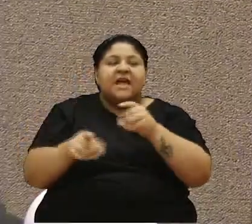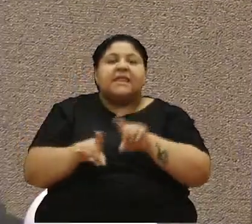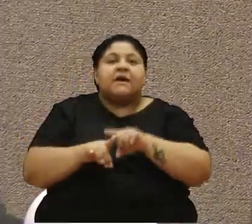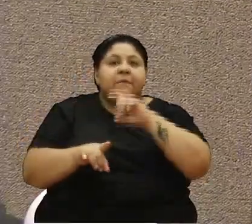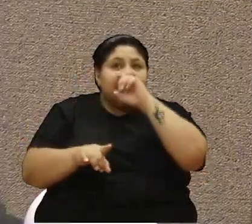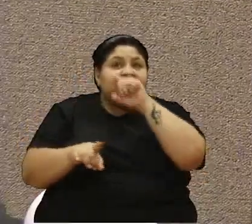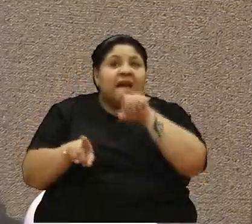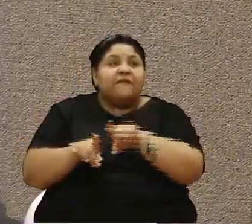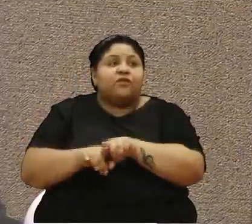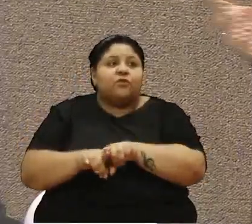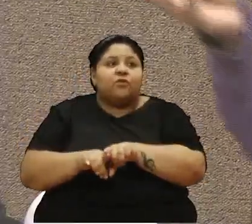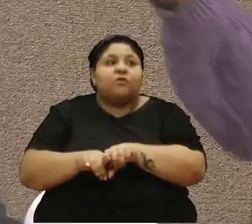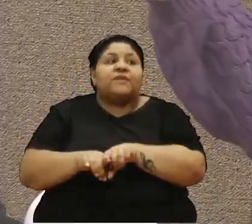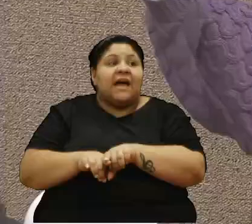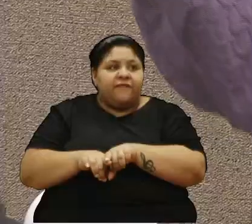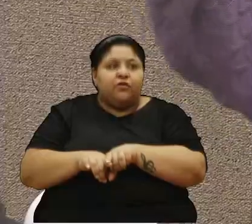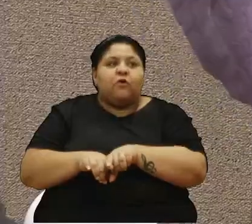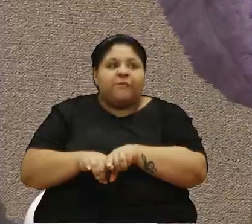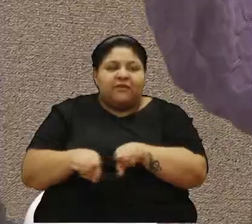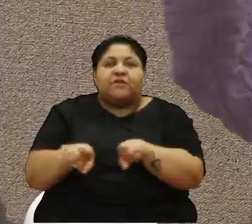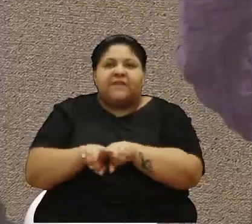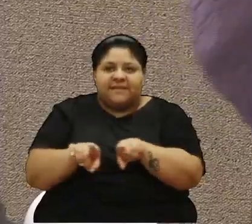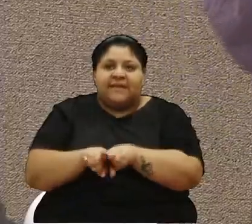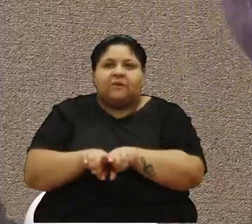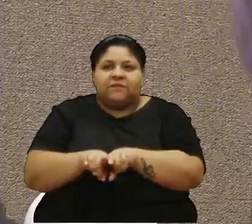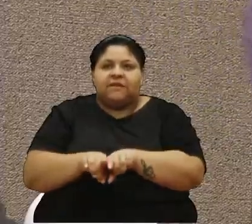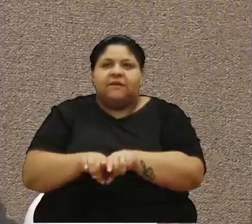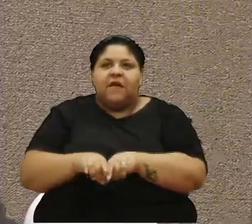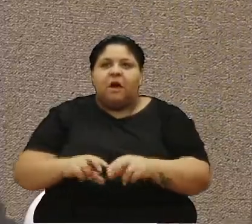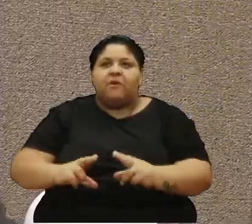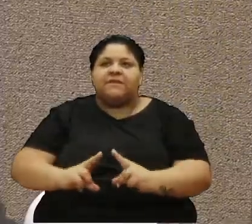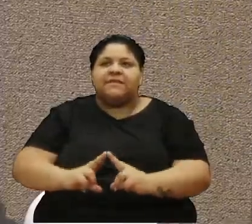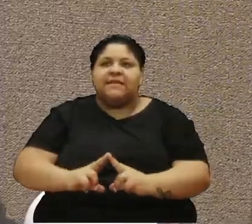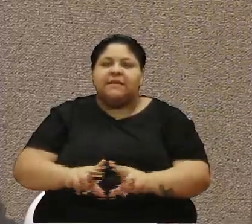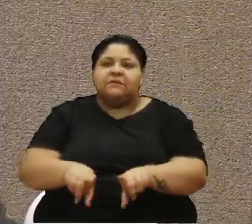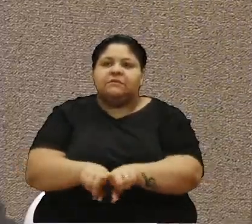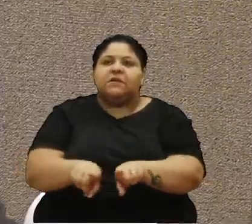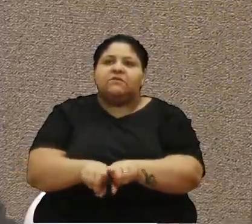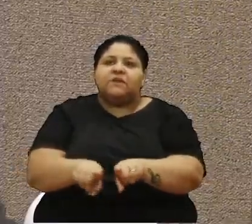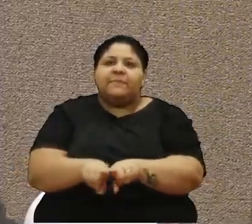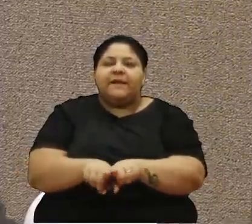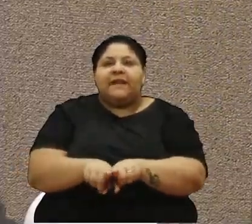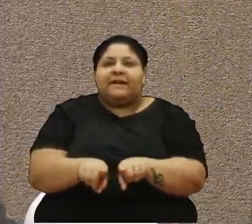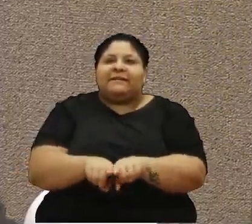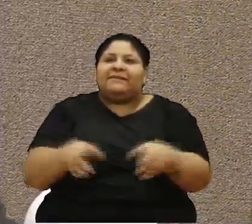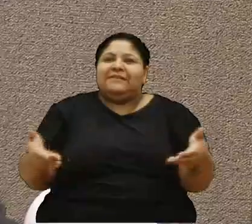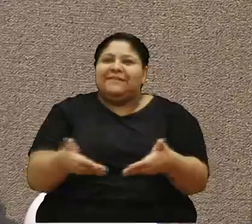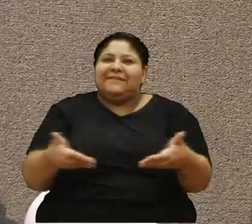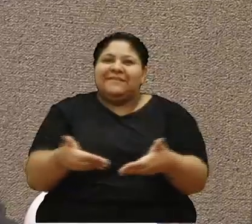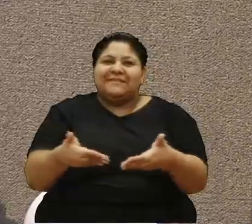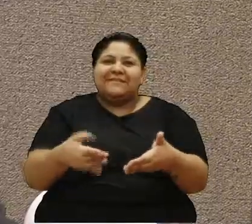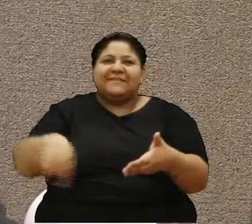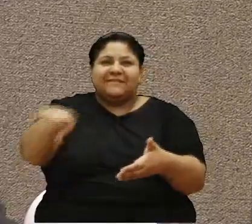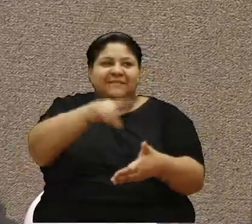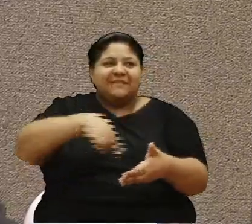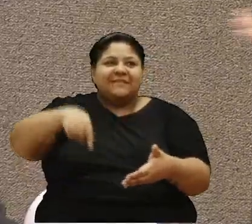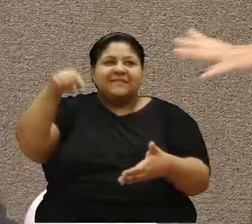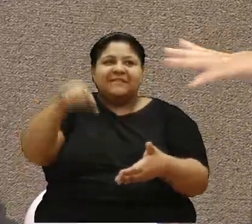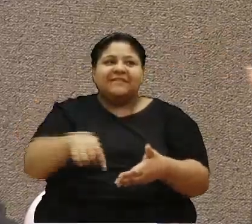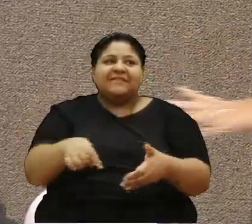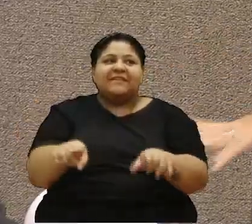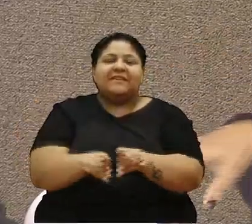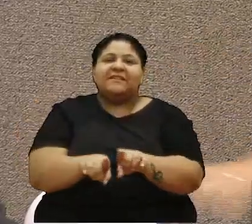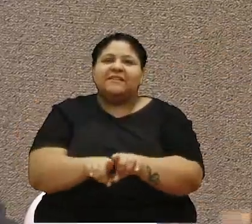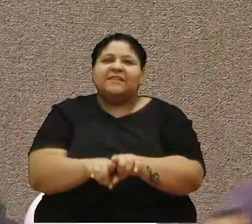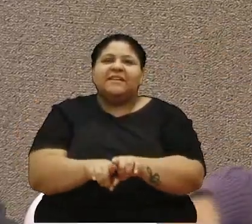e hoje eu sei que é aquele material plástico de salgadinho, de bolachinha, de não sei o quê, que tem mais de uma camada e não adianta a